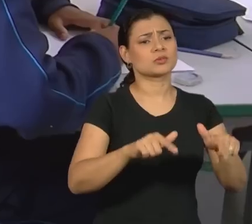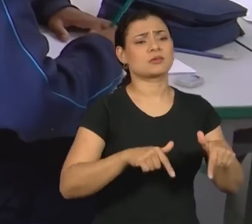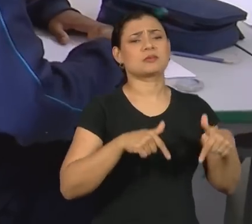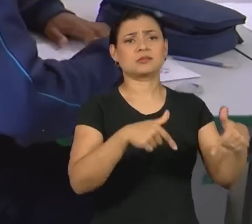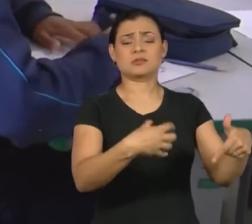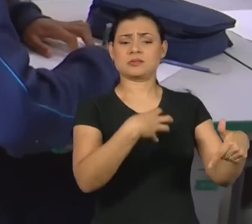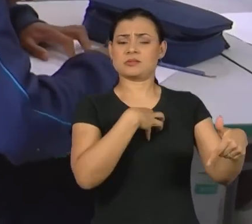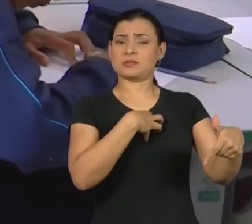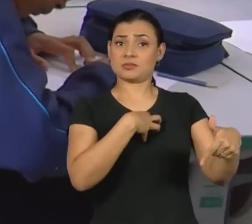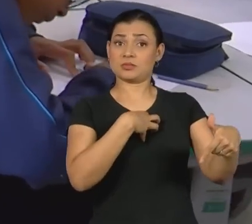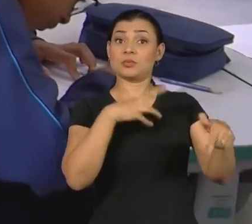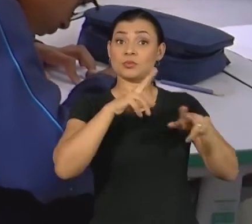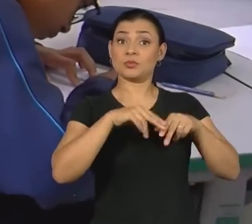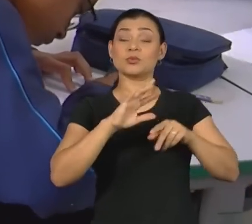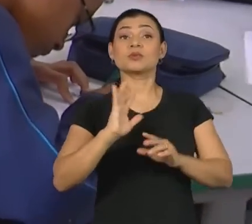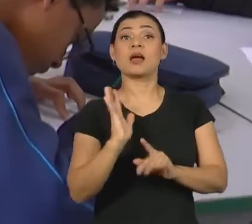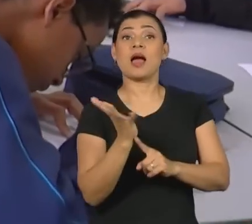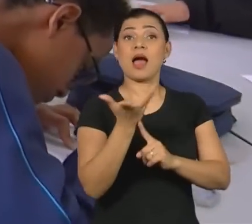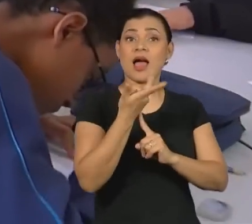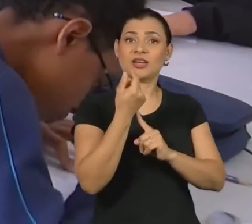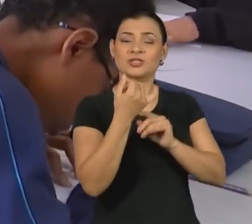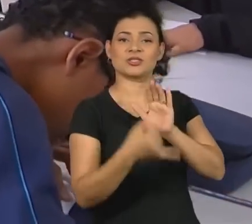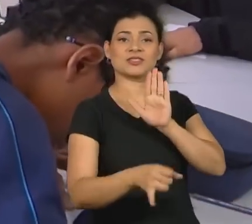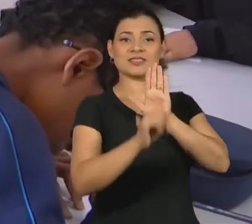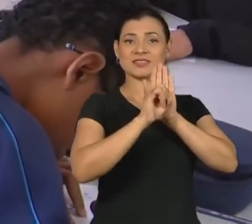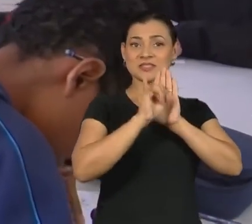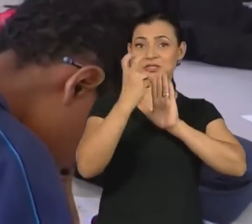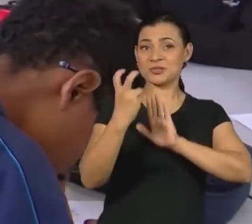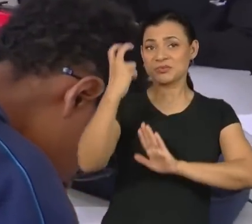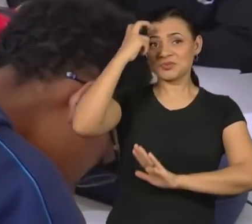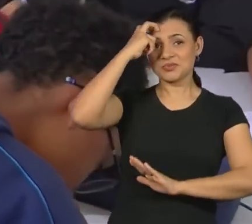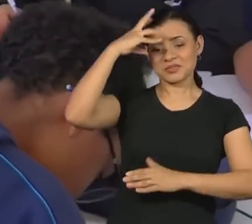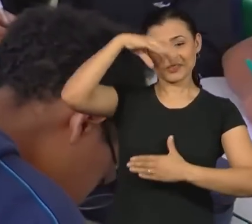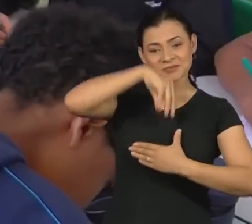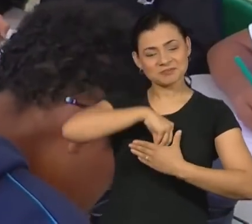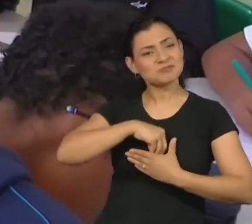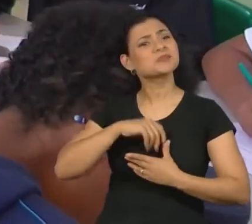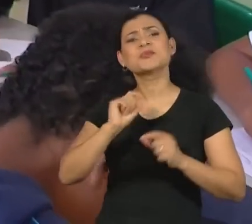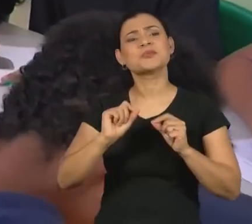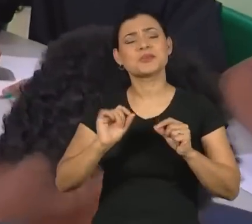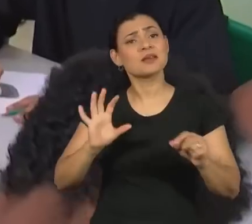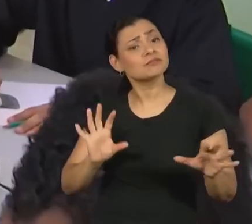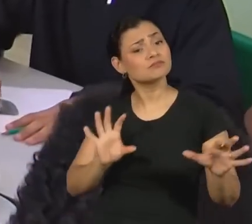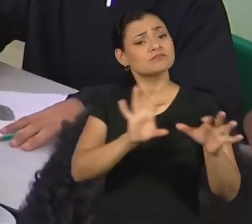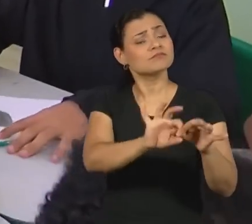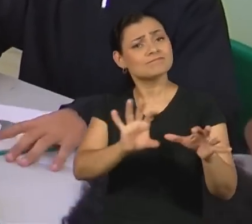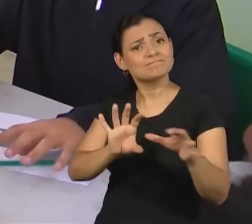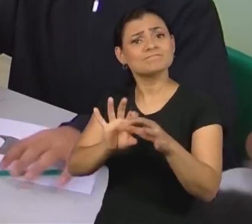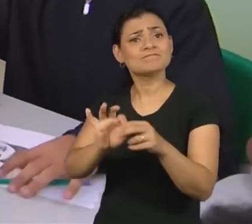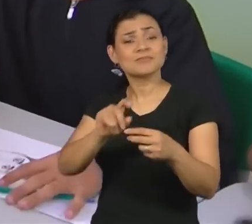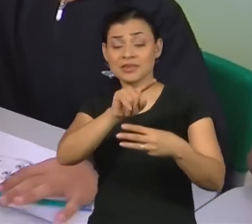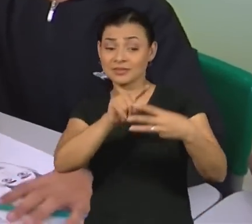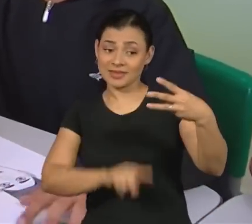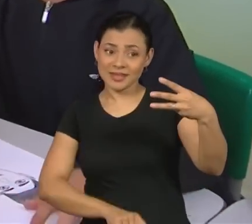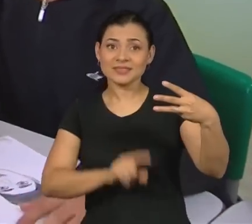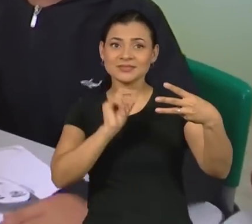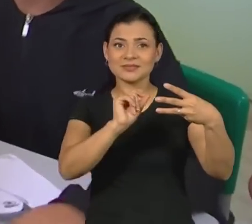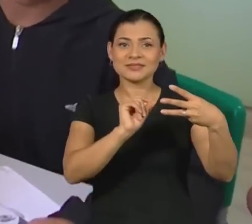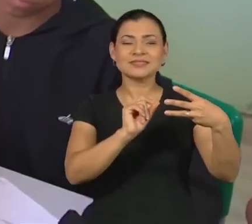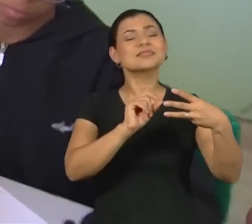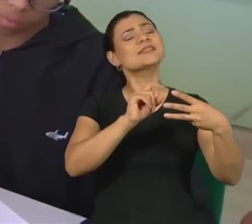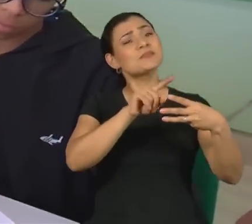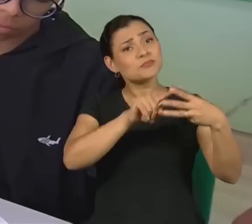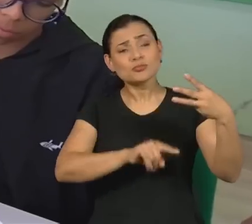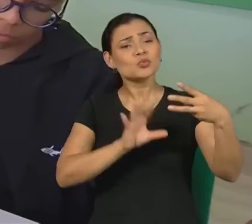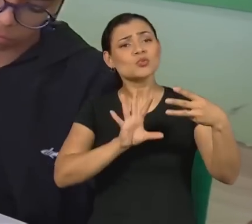ações. Arte, Identidade e Cultura, o projeto de inclusão e identidade, propõe a conexão prática dessas três palavras com o